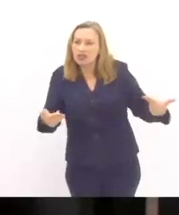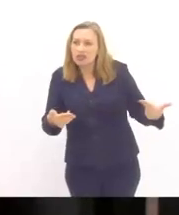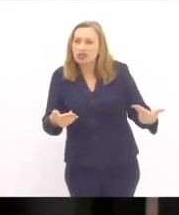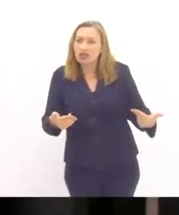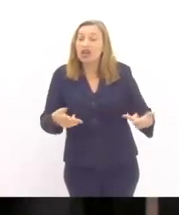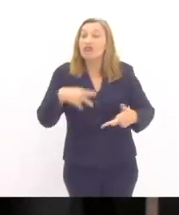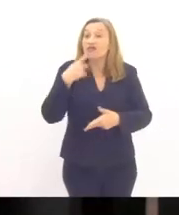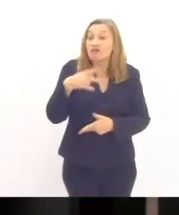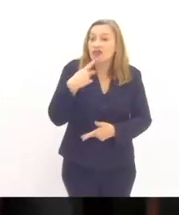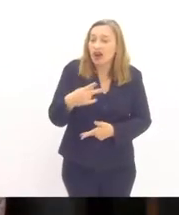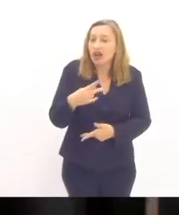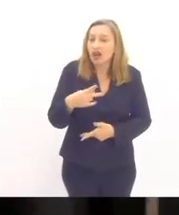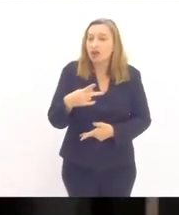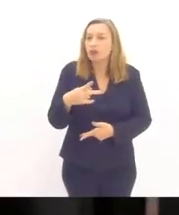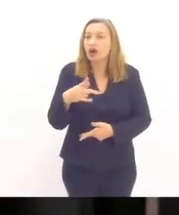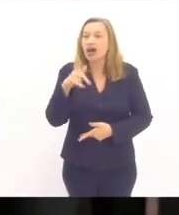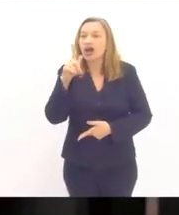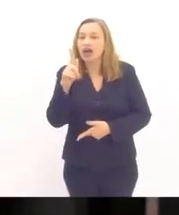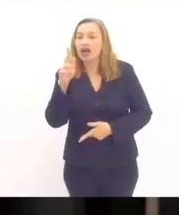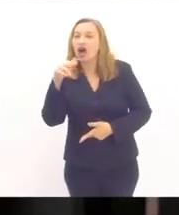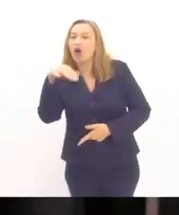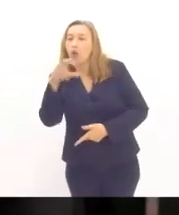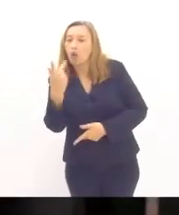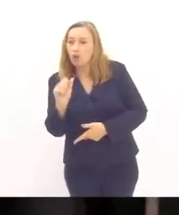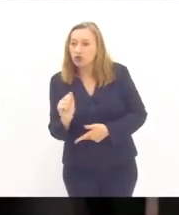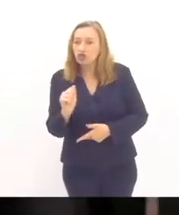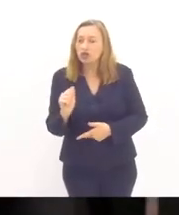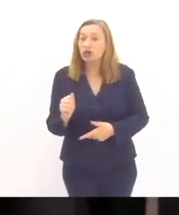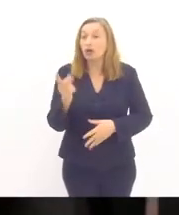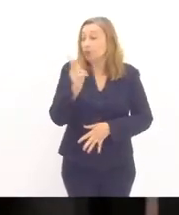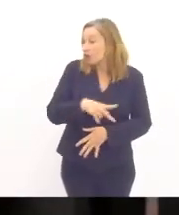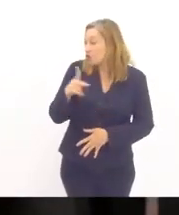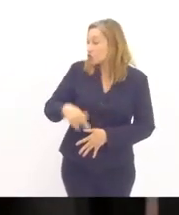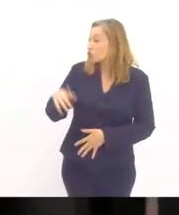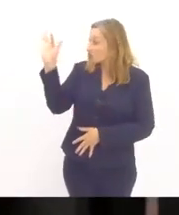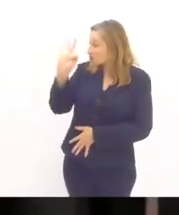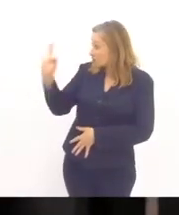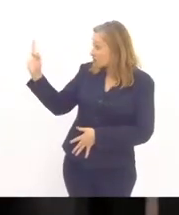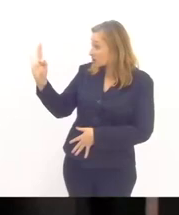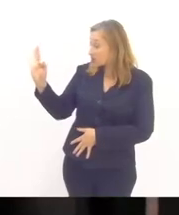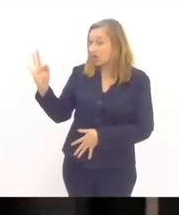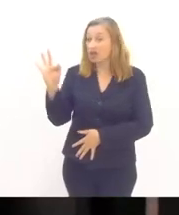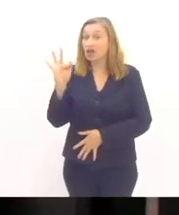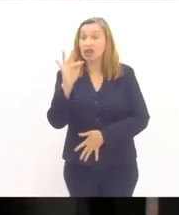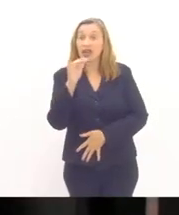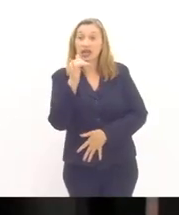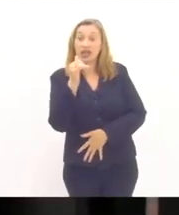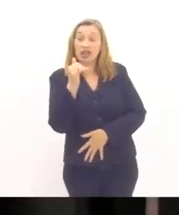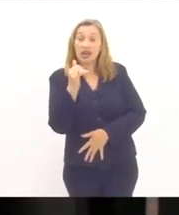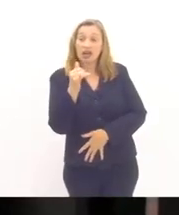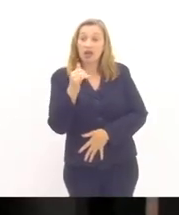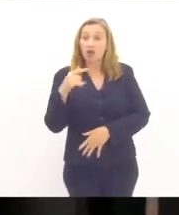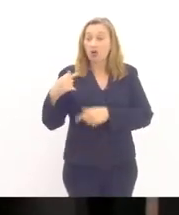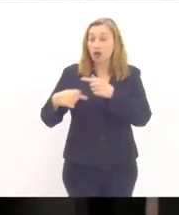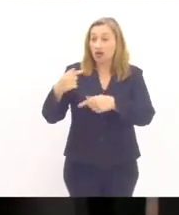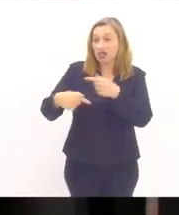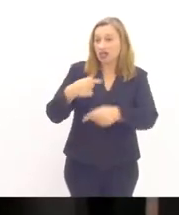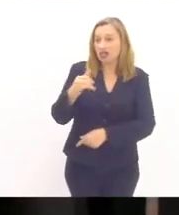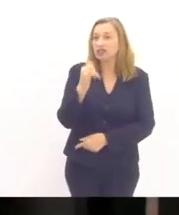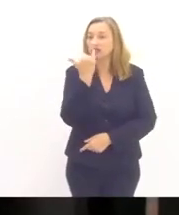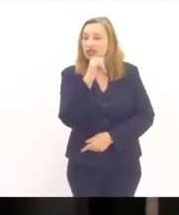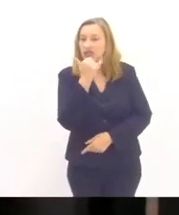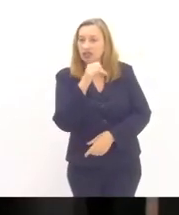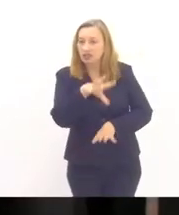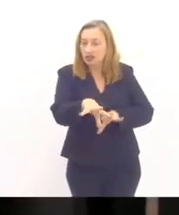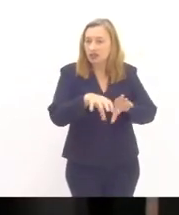aí fala aqui uma gaúcha, professora de francês, de origem italiana, que foi formadora de